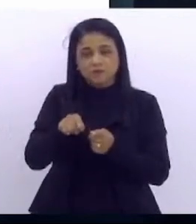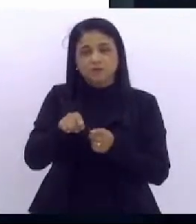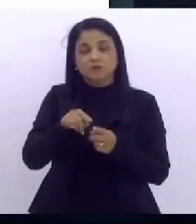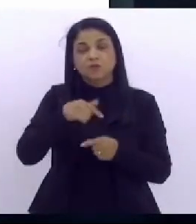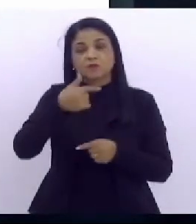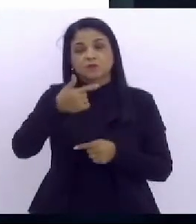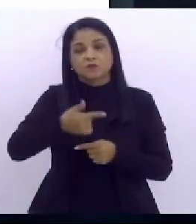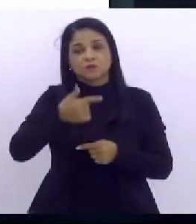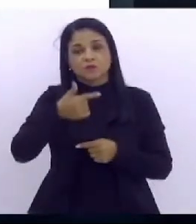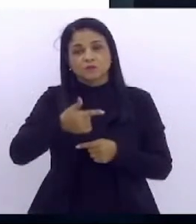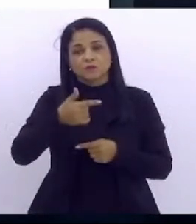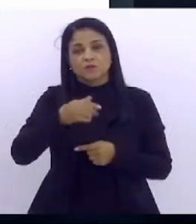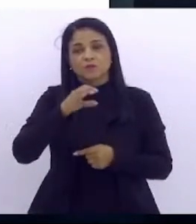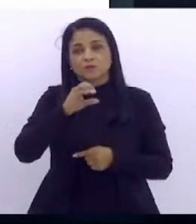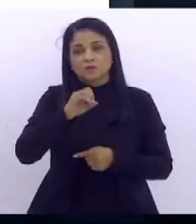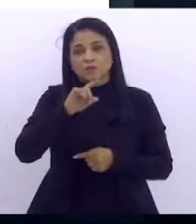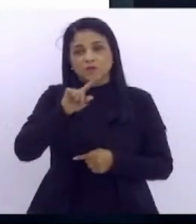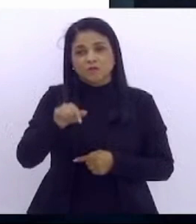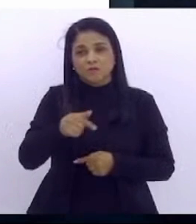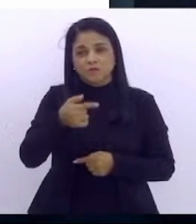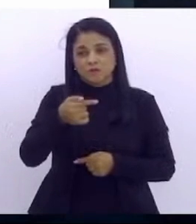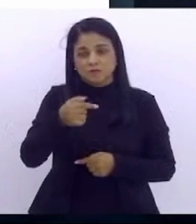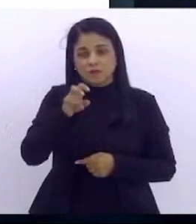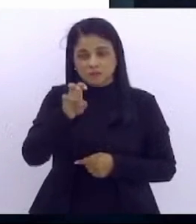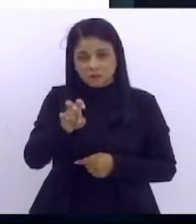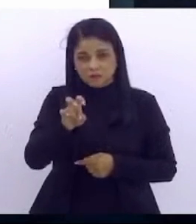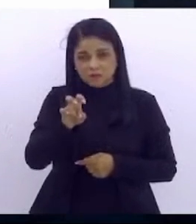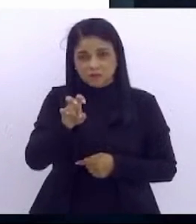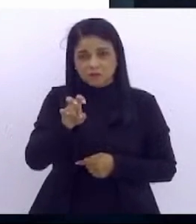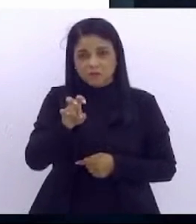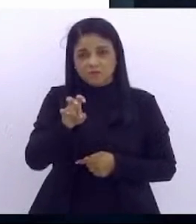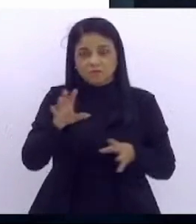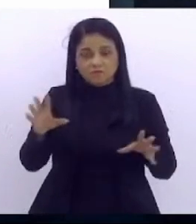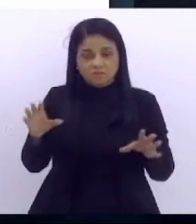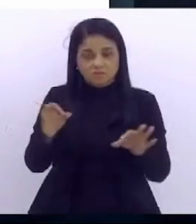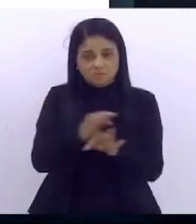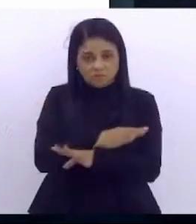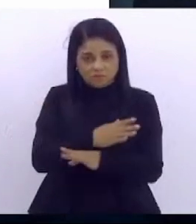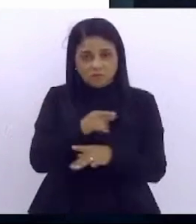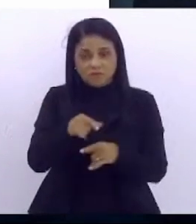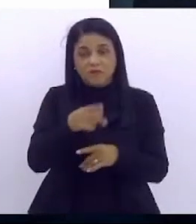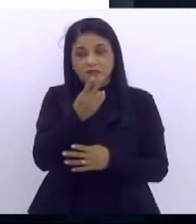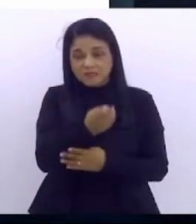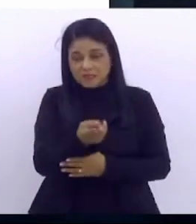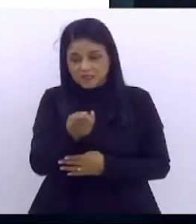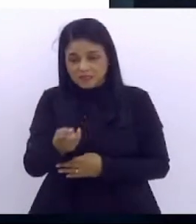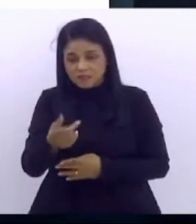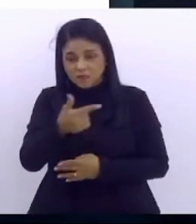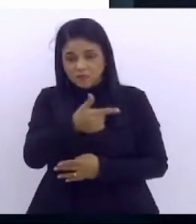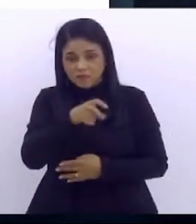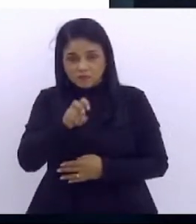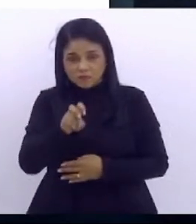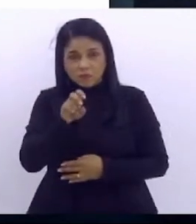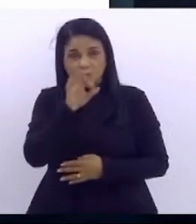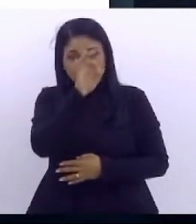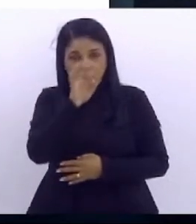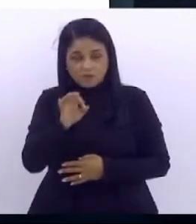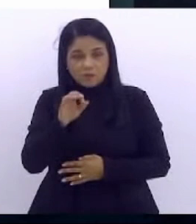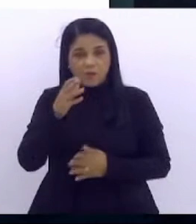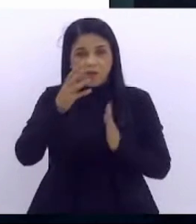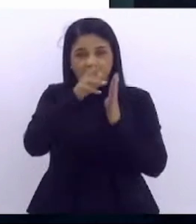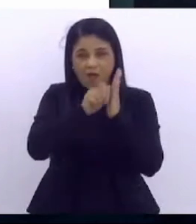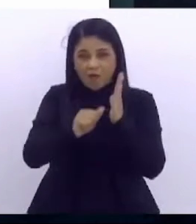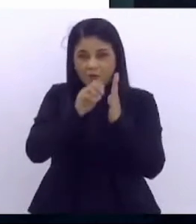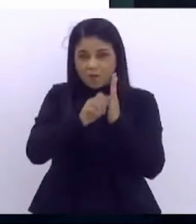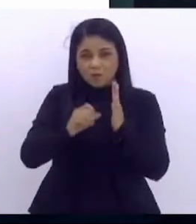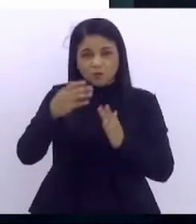mais problemático, é esse 0,75. Para chegar a concluir que 25% das internações são por aborto espontâneo, eles